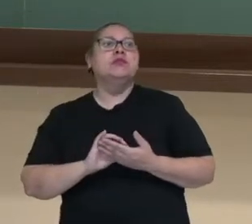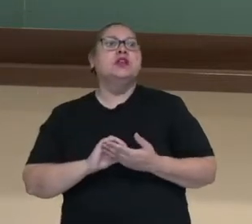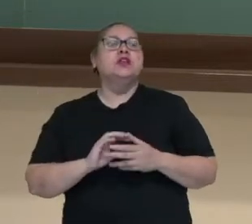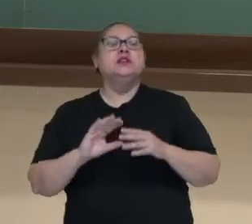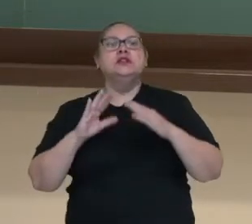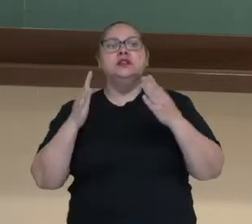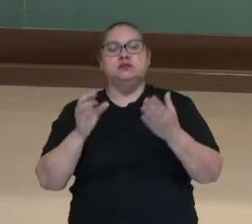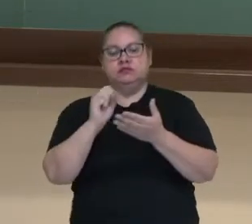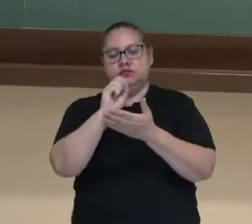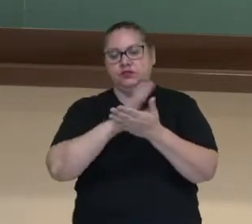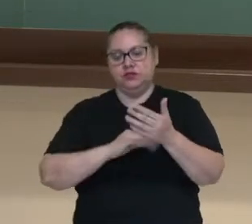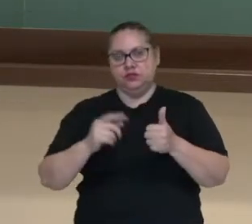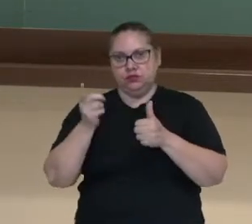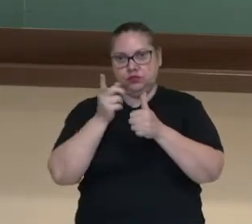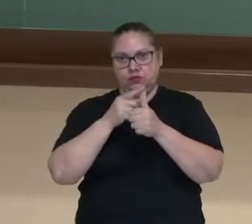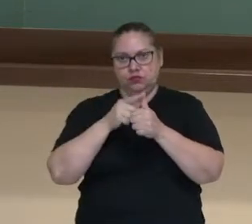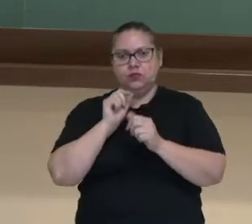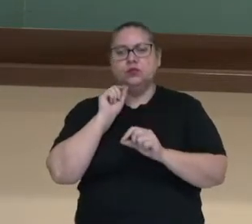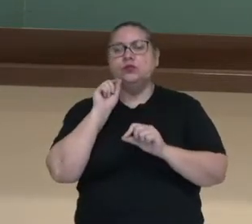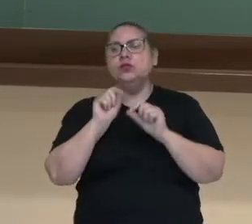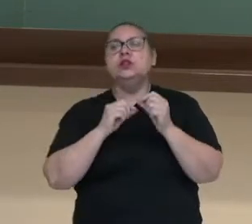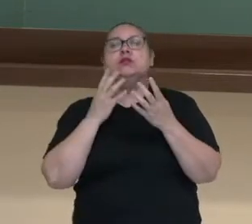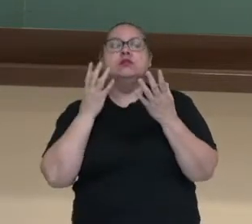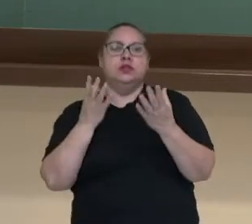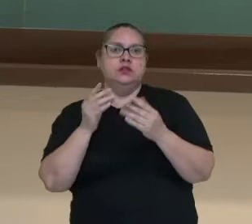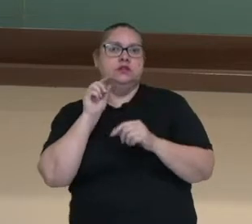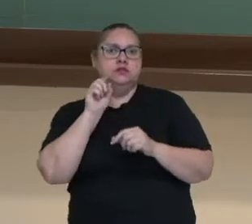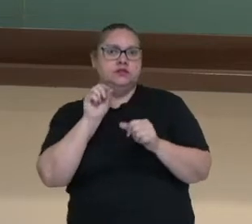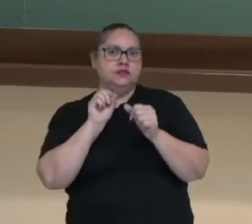Então, na atividade 1, o que eu pretendo que você